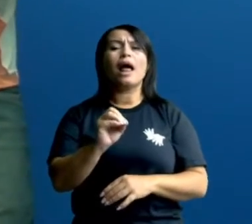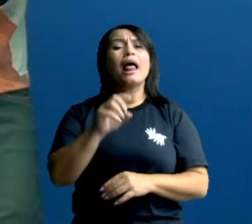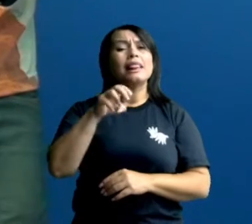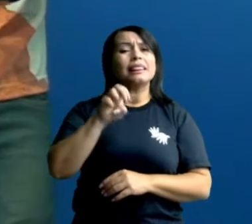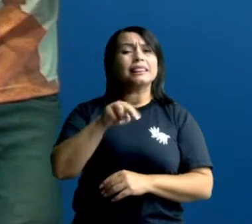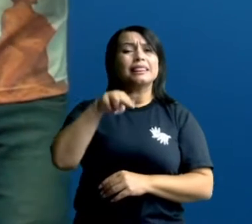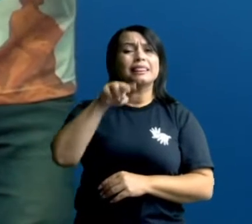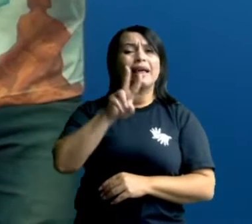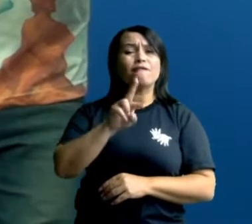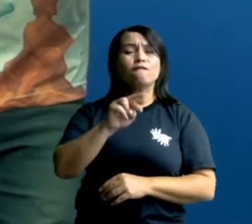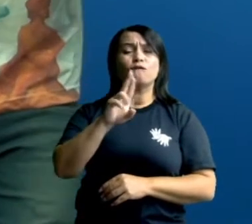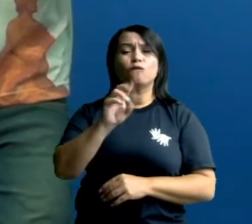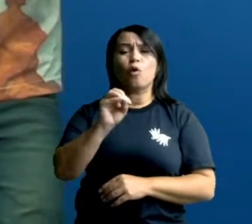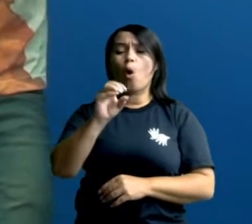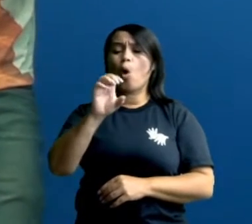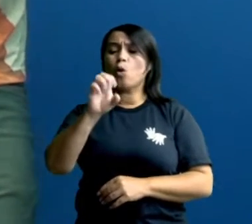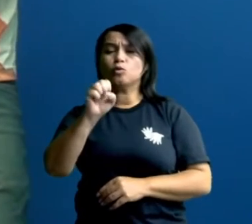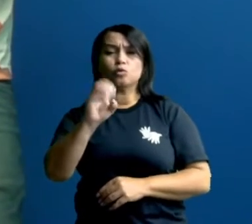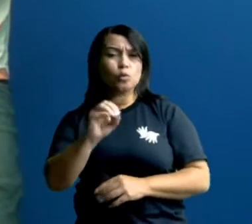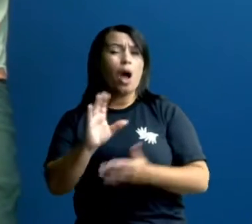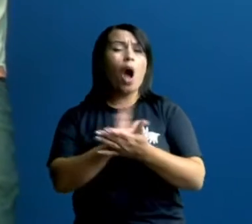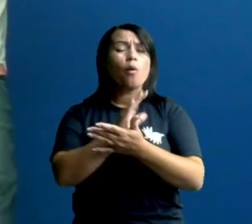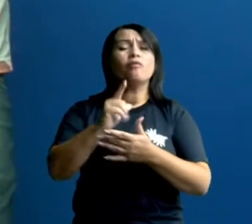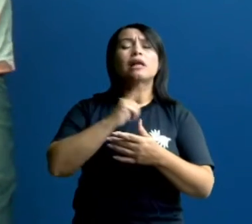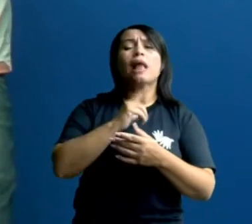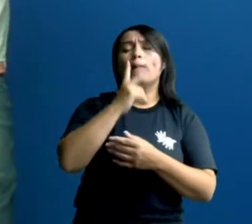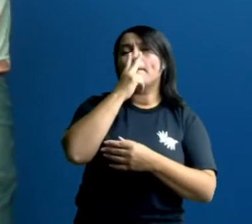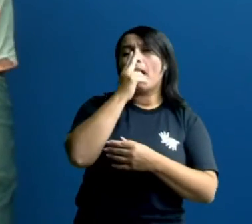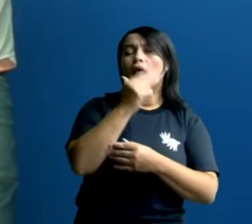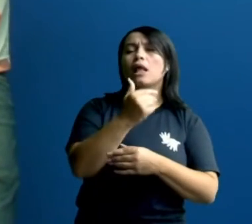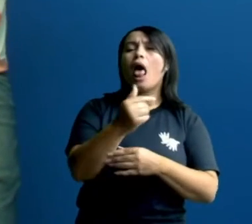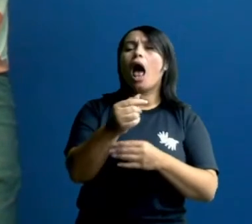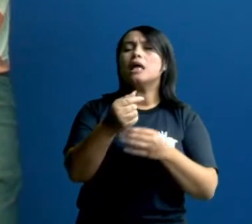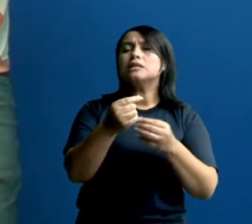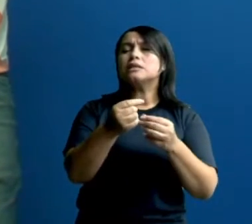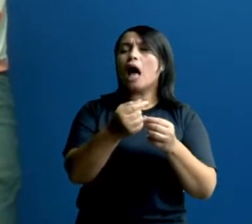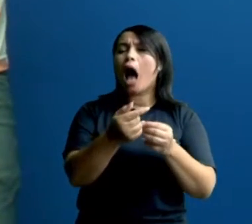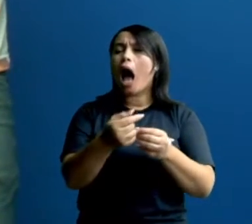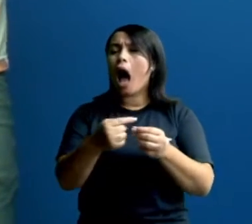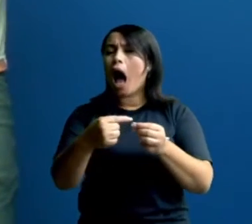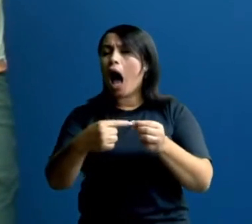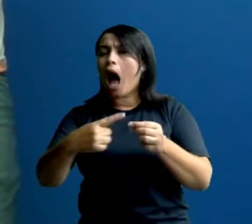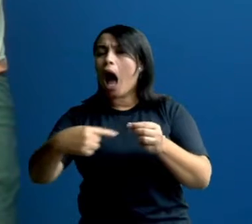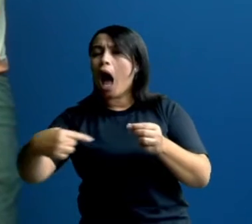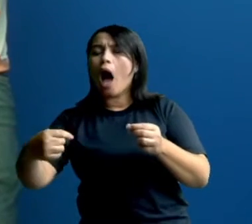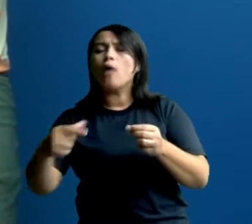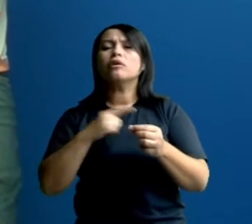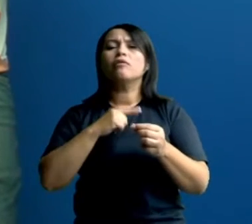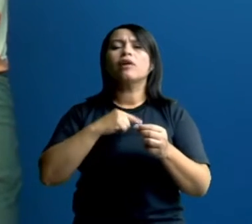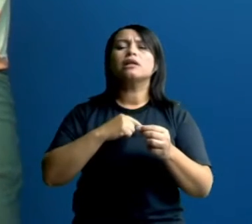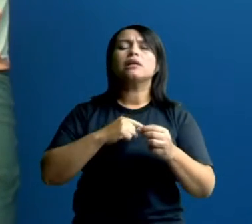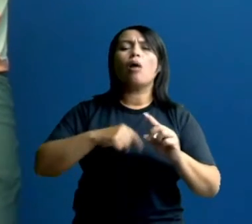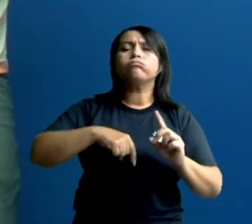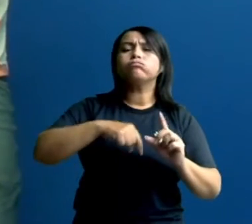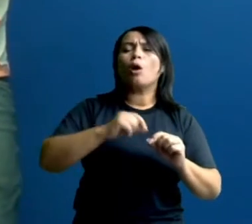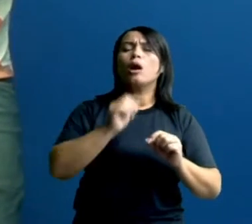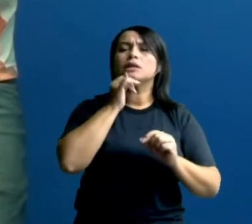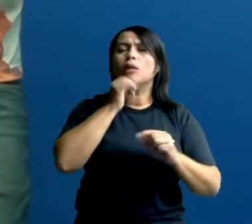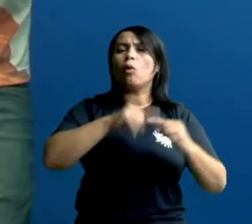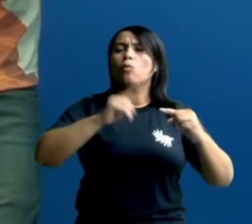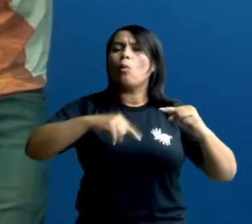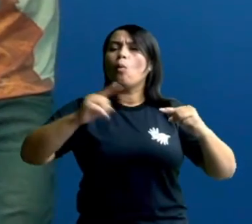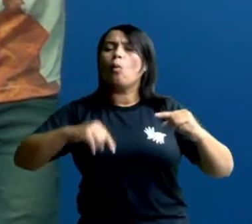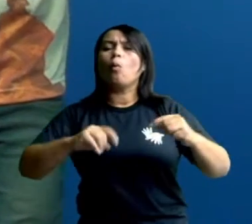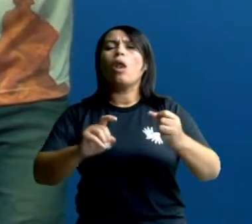células nervosas, que vão possuir aquelas caudas, né? Que vão transmitir os impulsos nervosos. As células